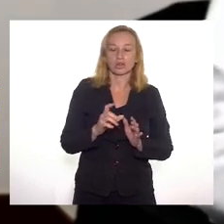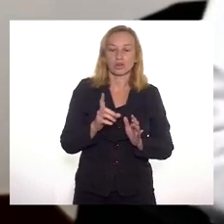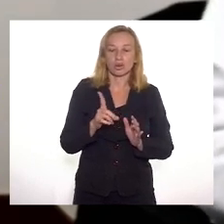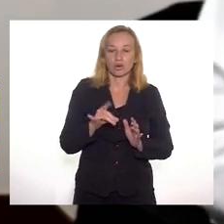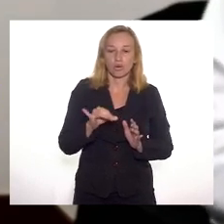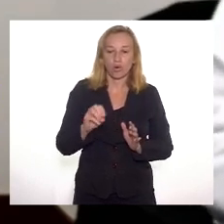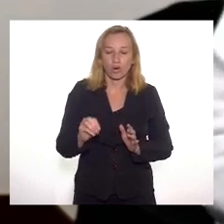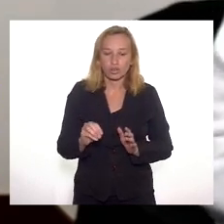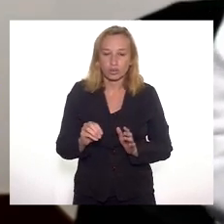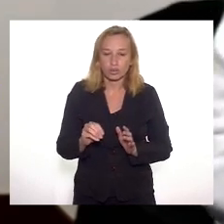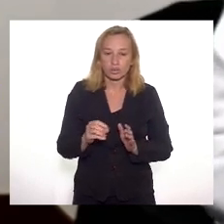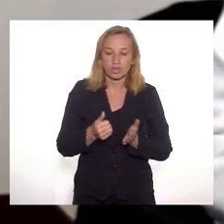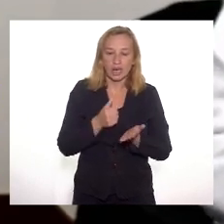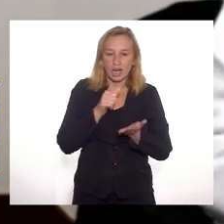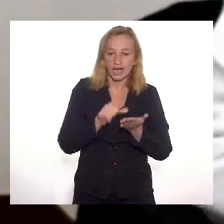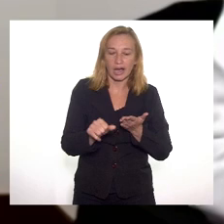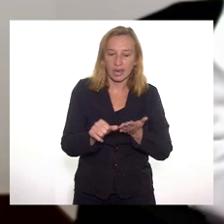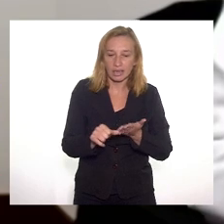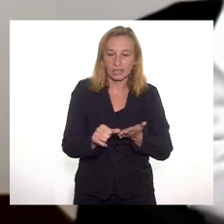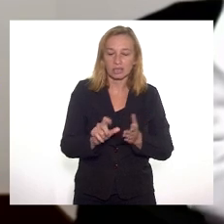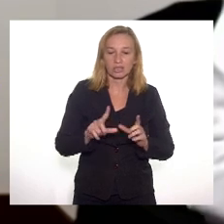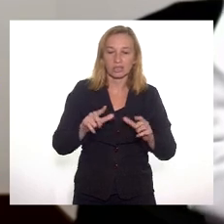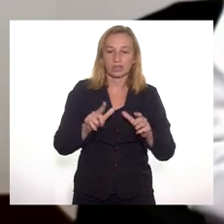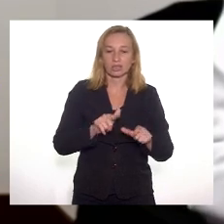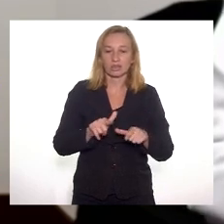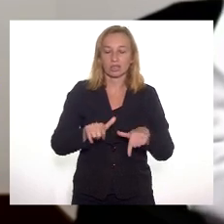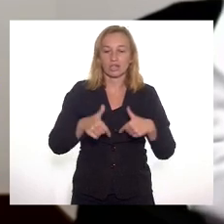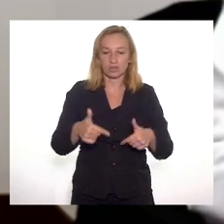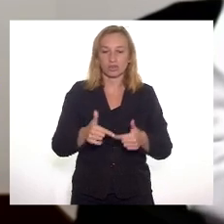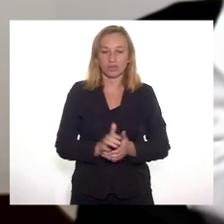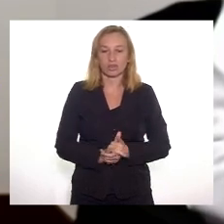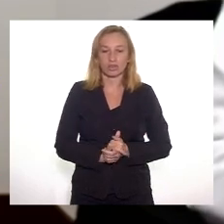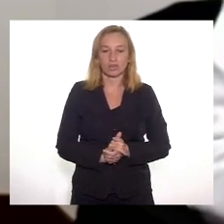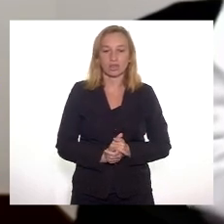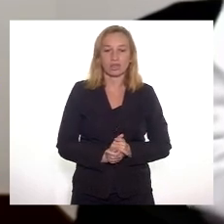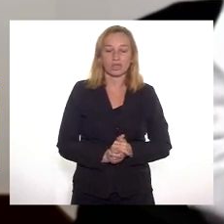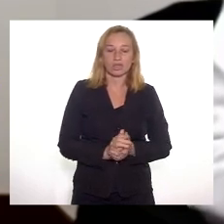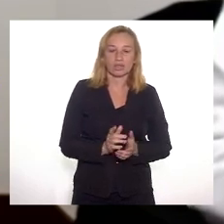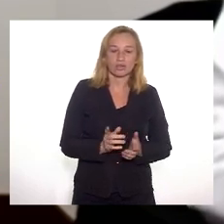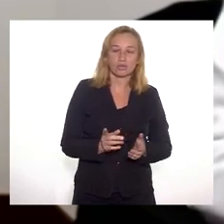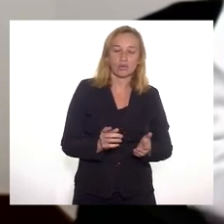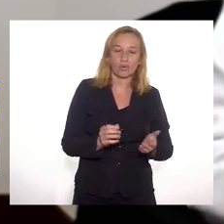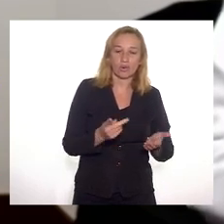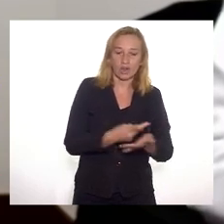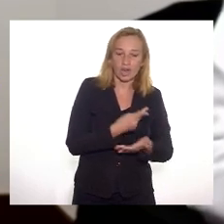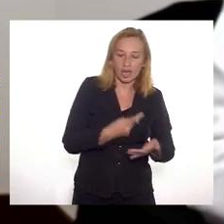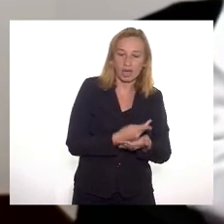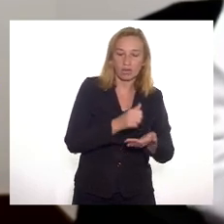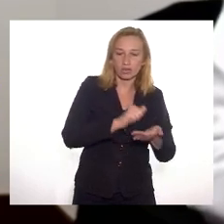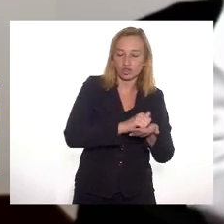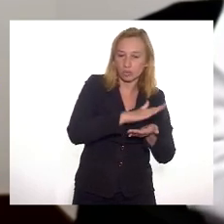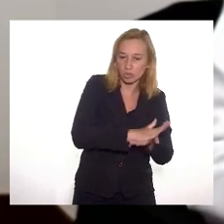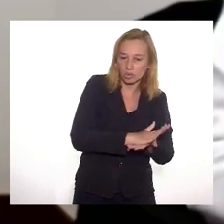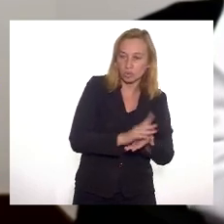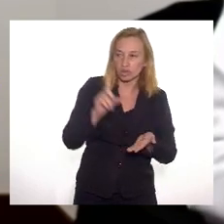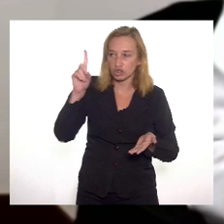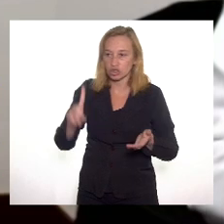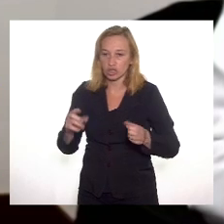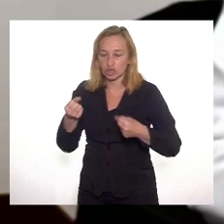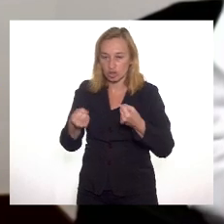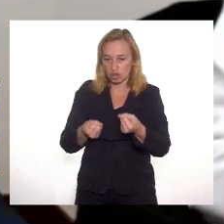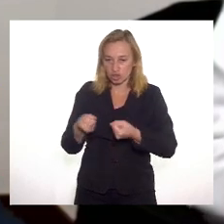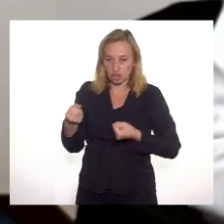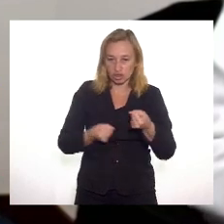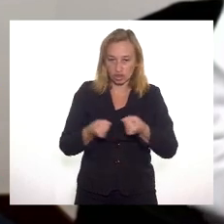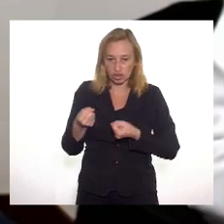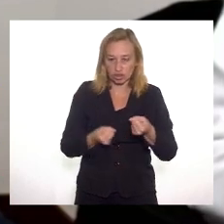rastreamento da carta de notificação de atuação, carta de notificação de penalidade de multas e carta de notificação de direito de dirigir. Pareceres